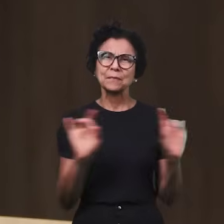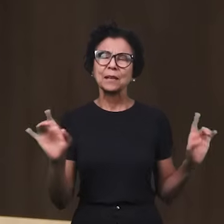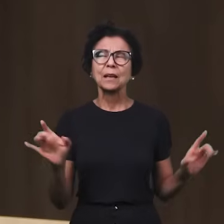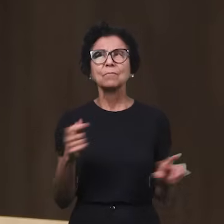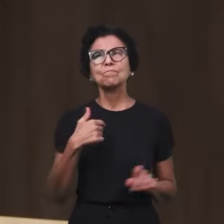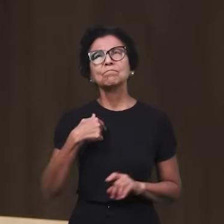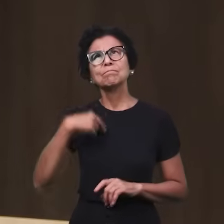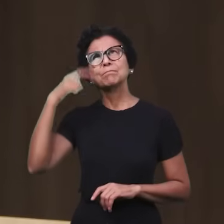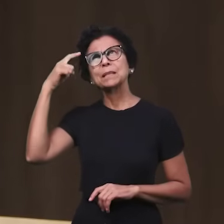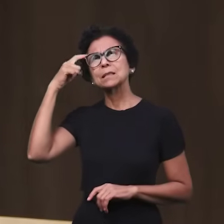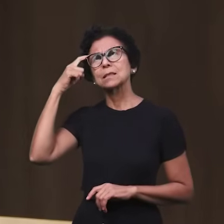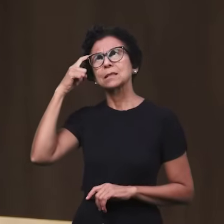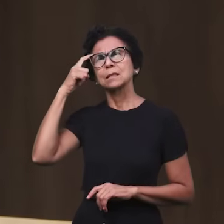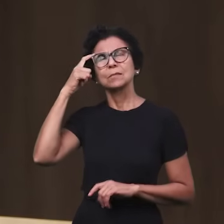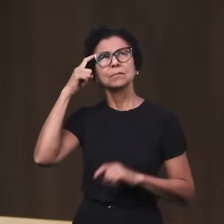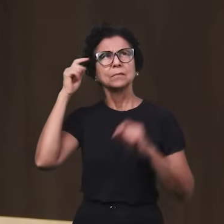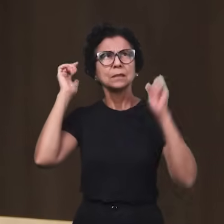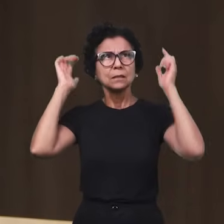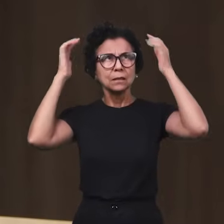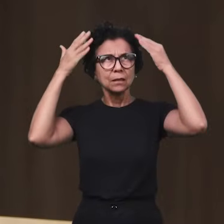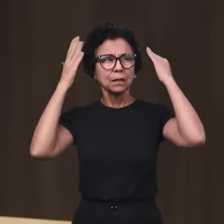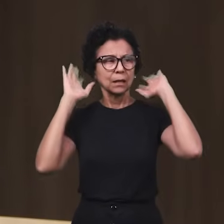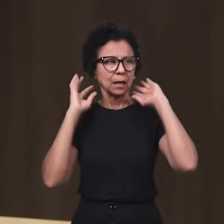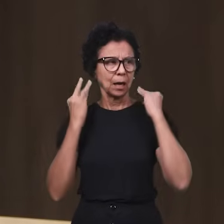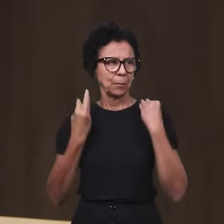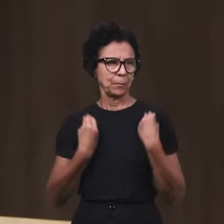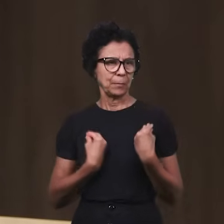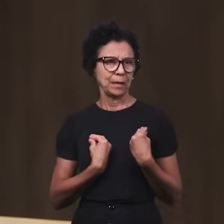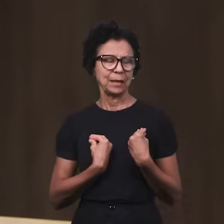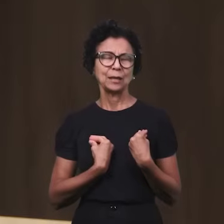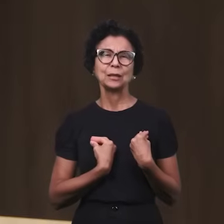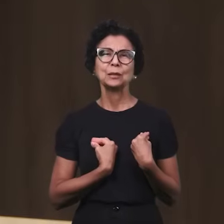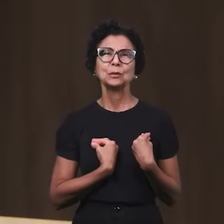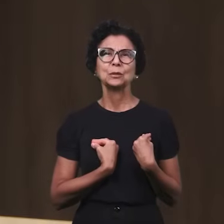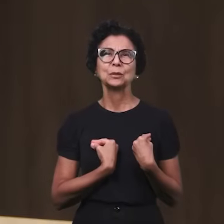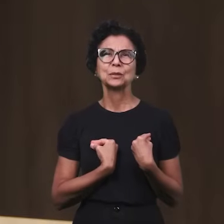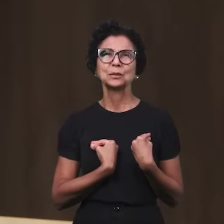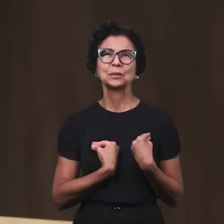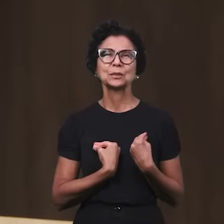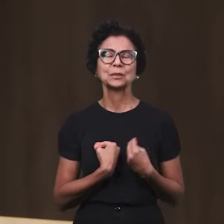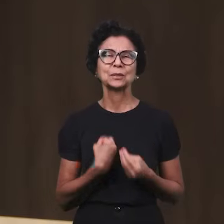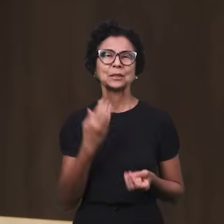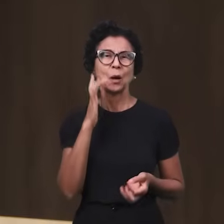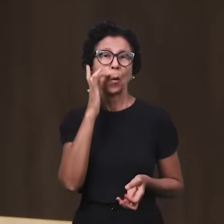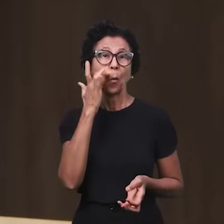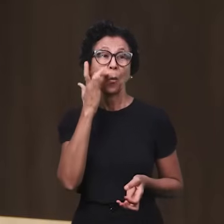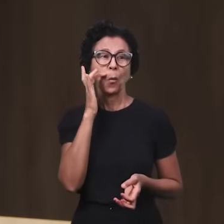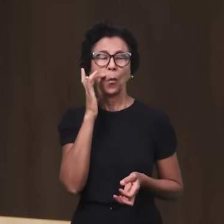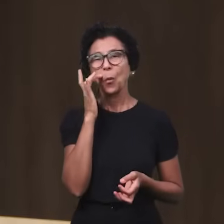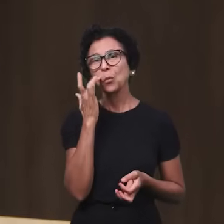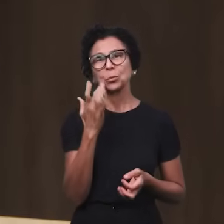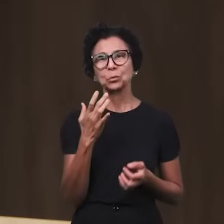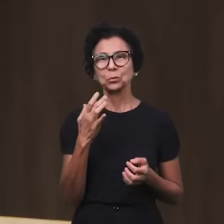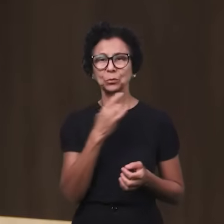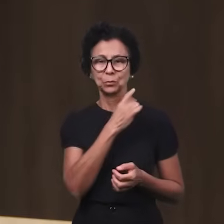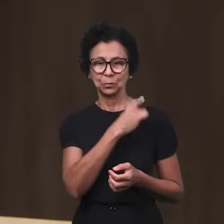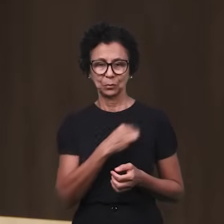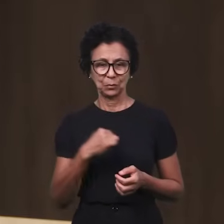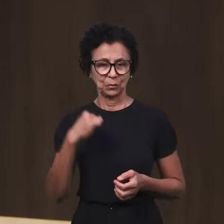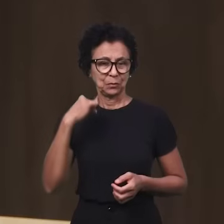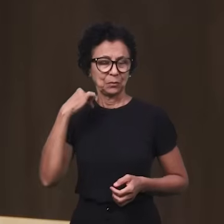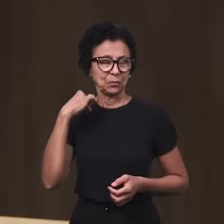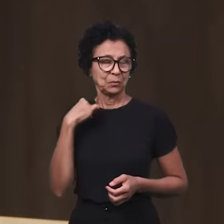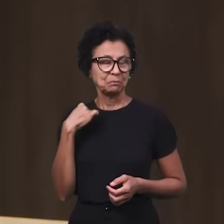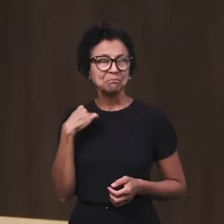fiquei pensando, cabelos, adornos e vestes, são coisas que as mulheres gostam